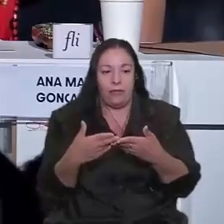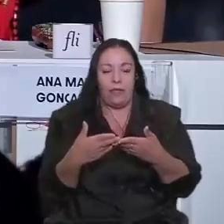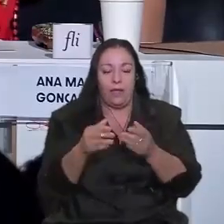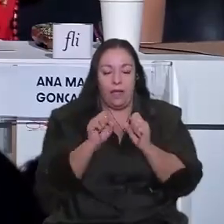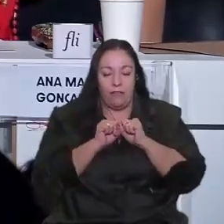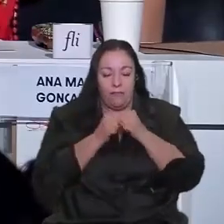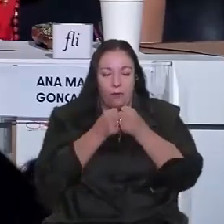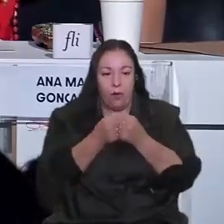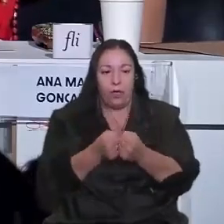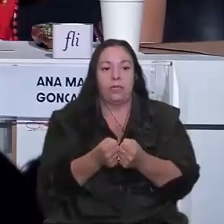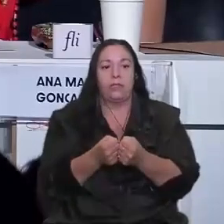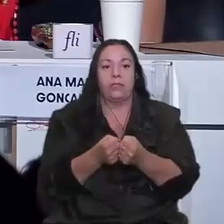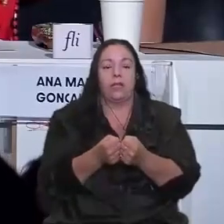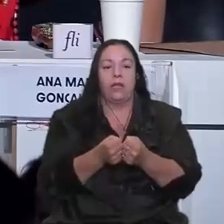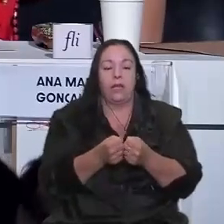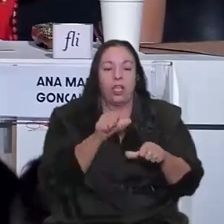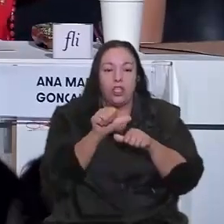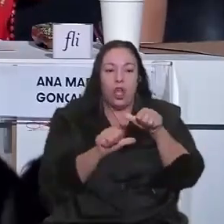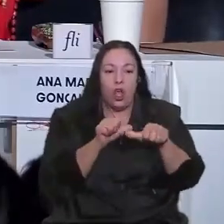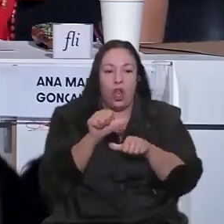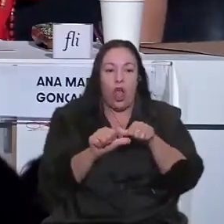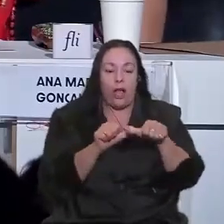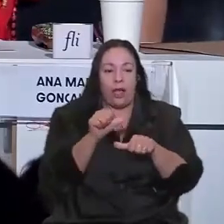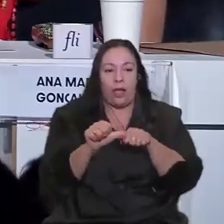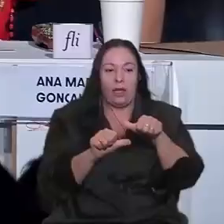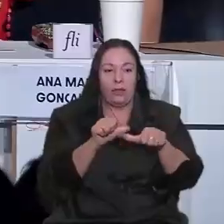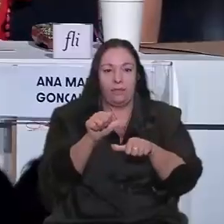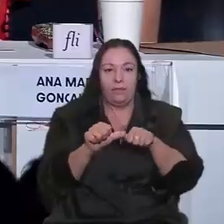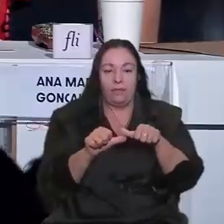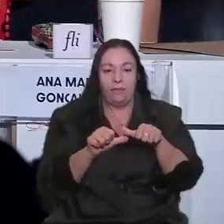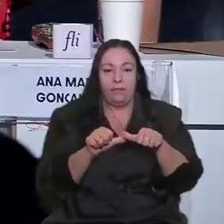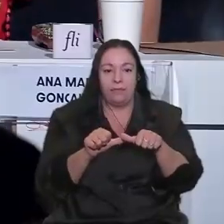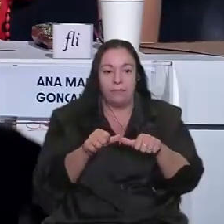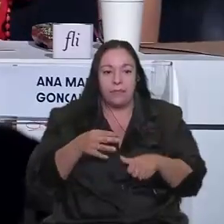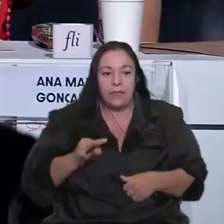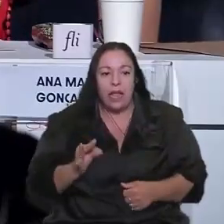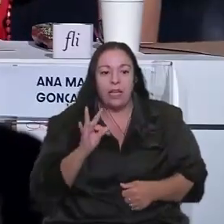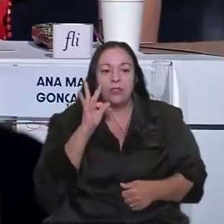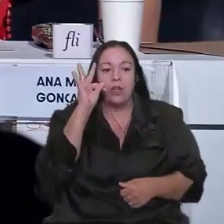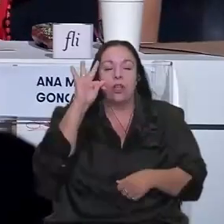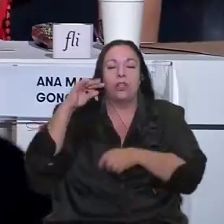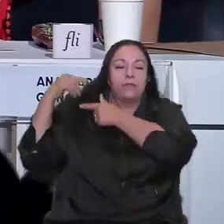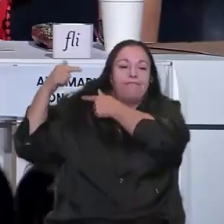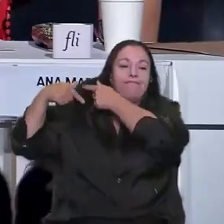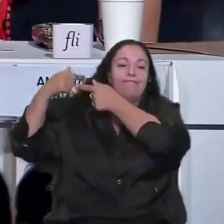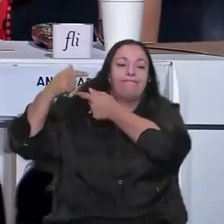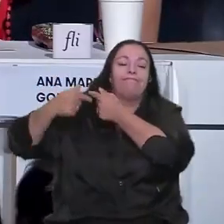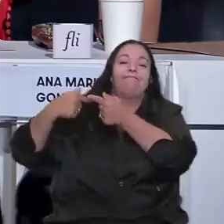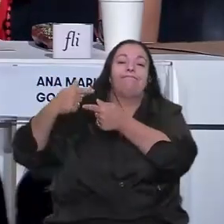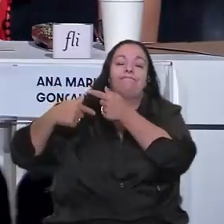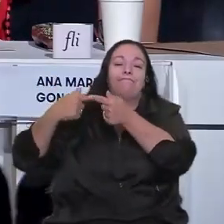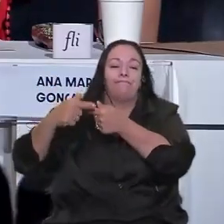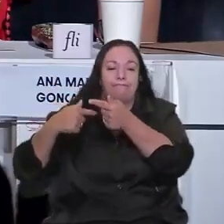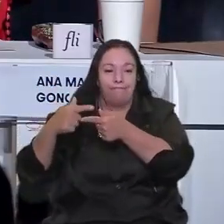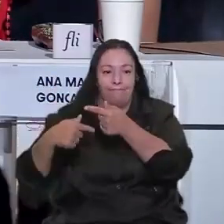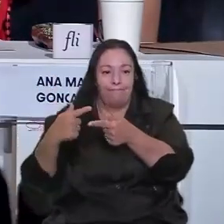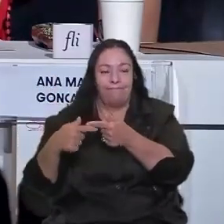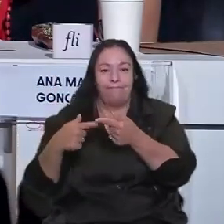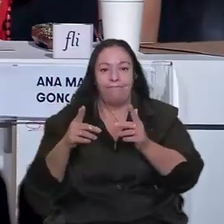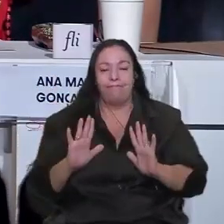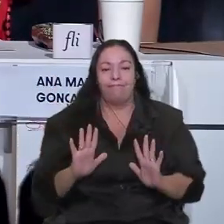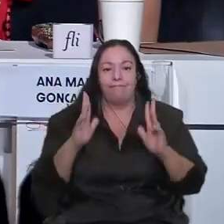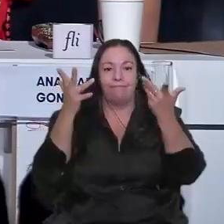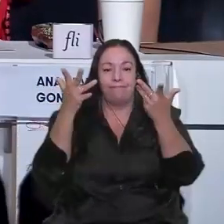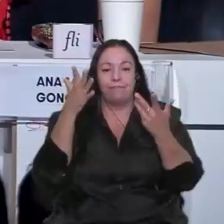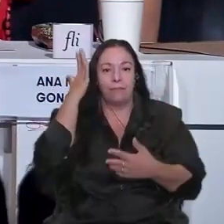força propulsora, é troca, é transmissão de tecnologia ancestral, é a reafirmação e a celebração